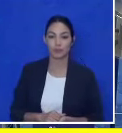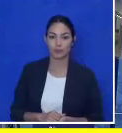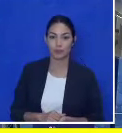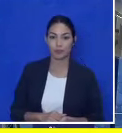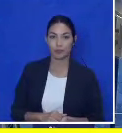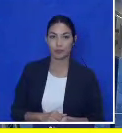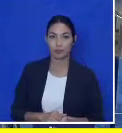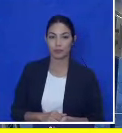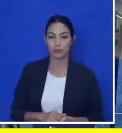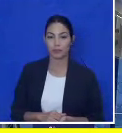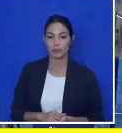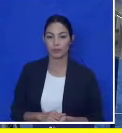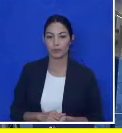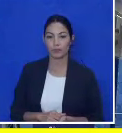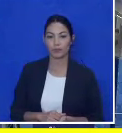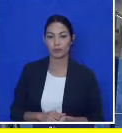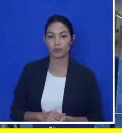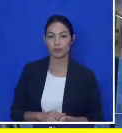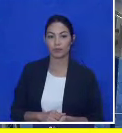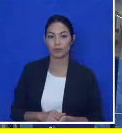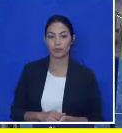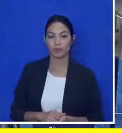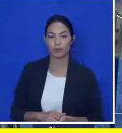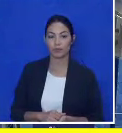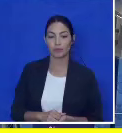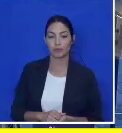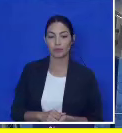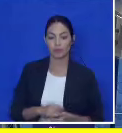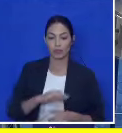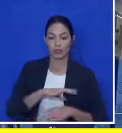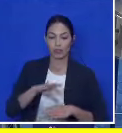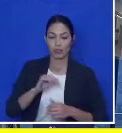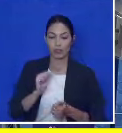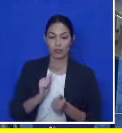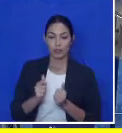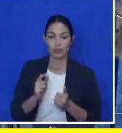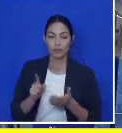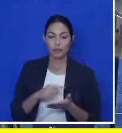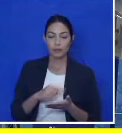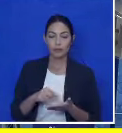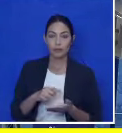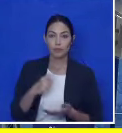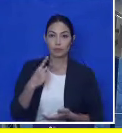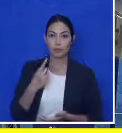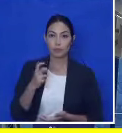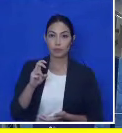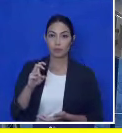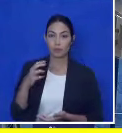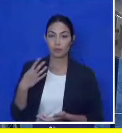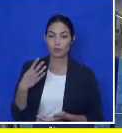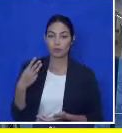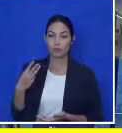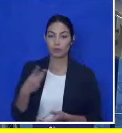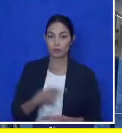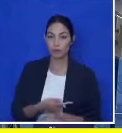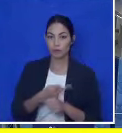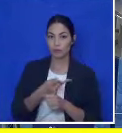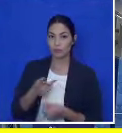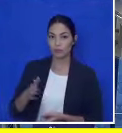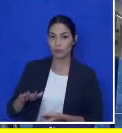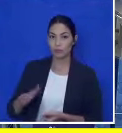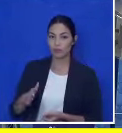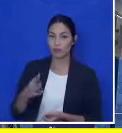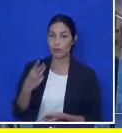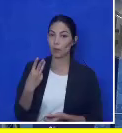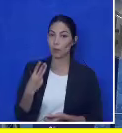da TV. Este é o sorteio da Time Mania, concurso 1543, com o prêmio estimado